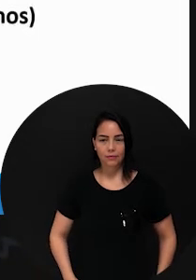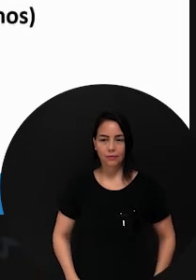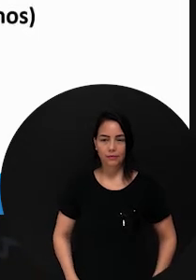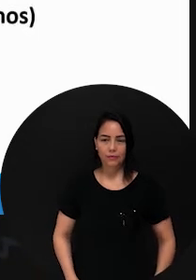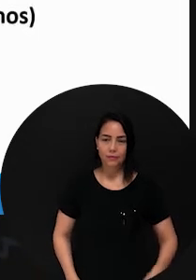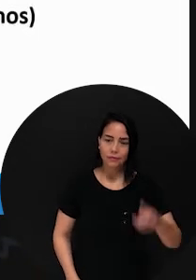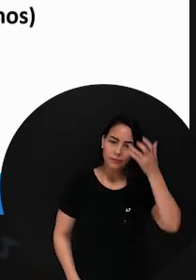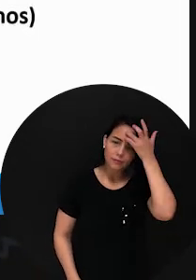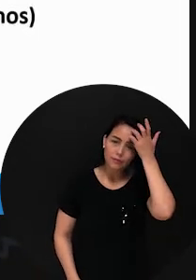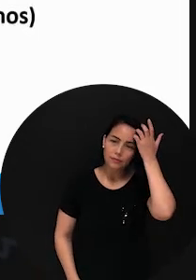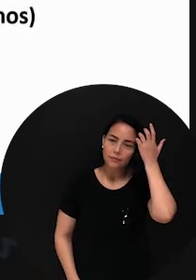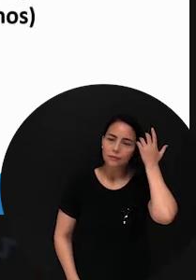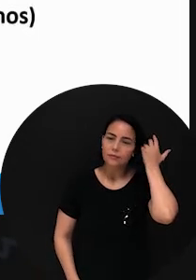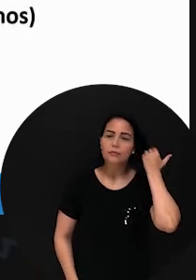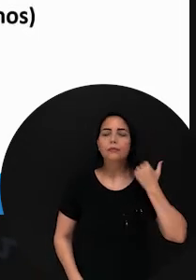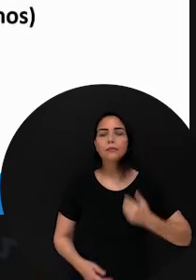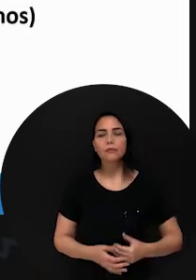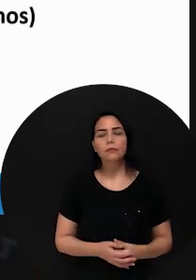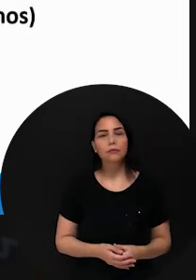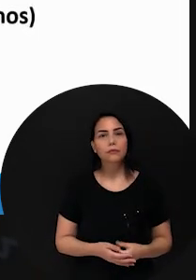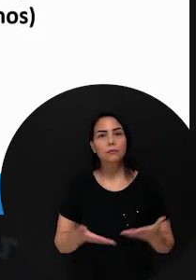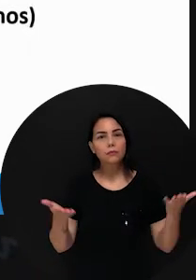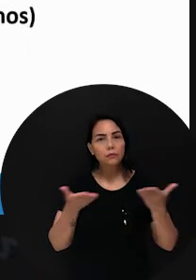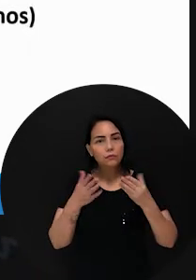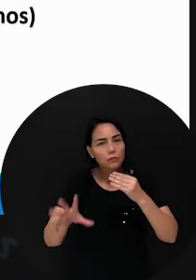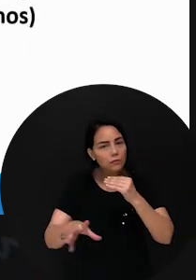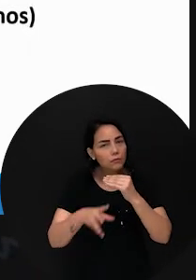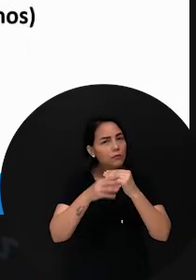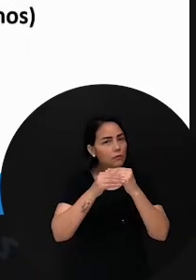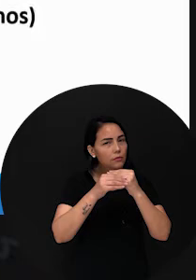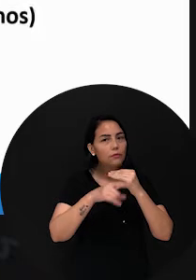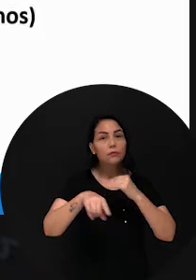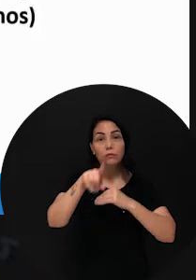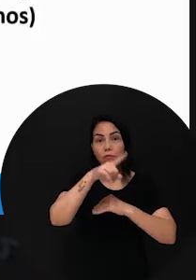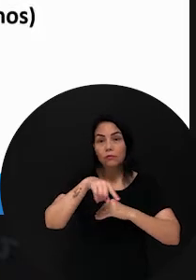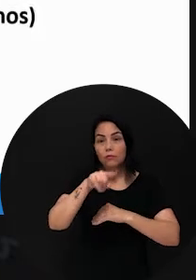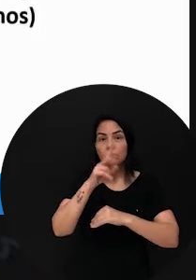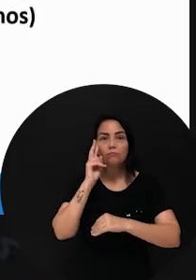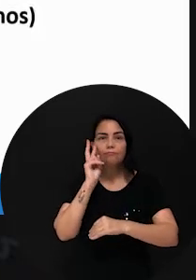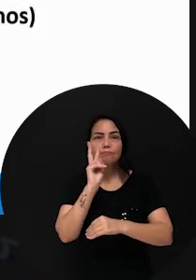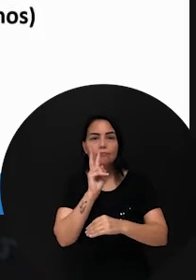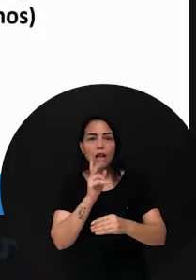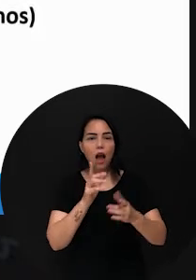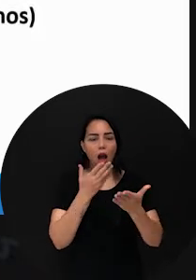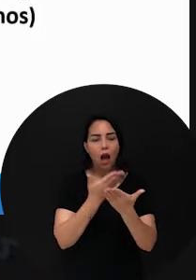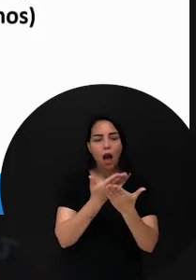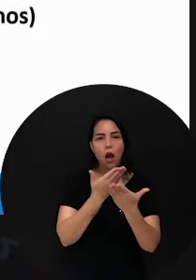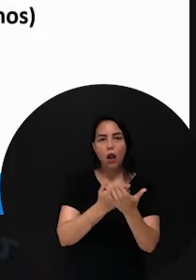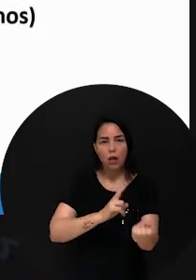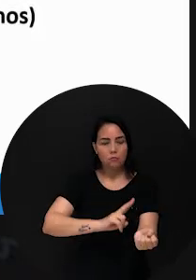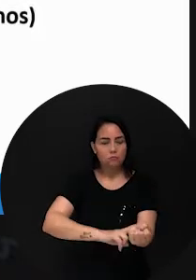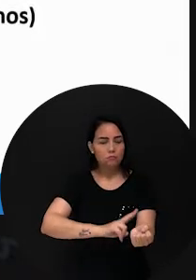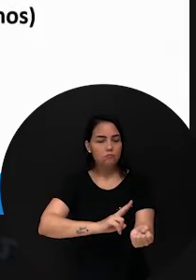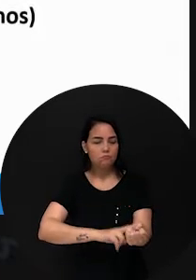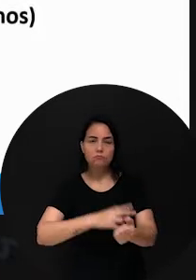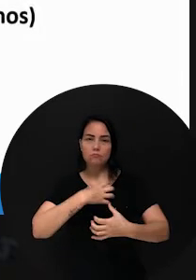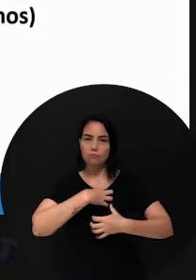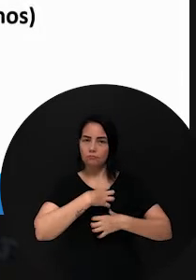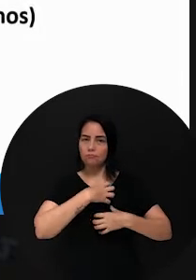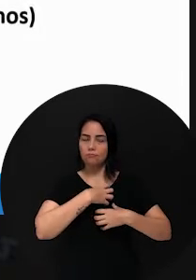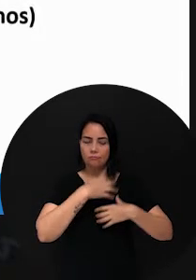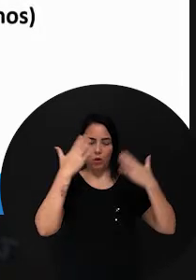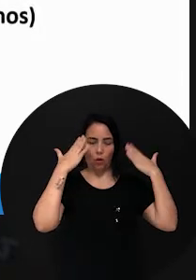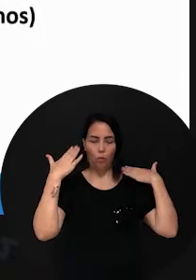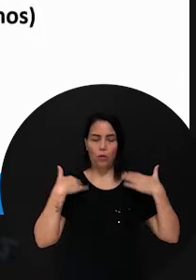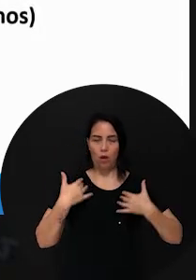Seguindo aqui, então, só para complementar aqui, aulas de percussão corporal, então, também estão ocorrendo no formato online,